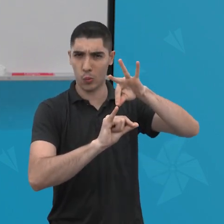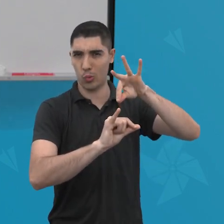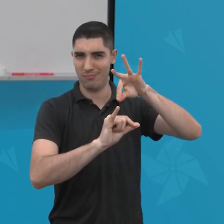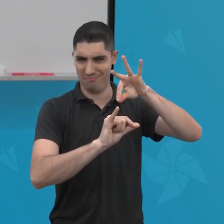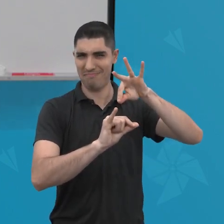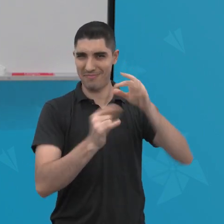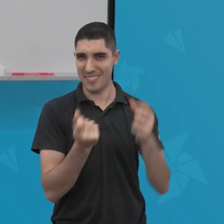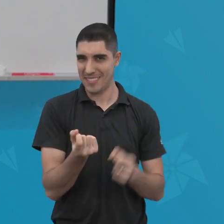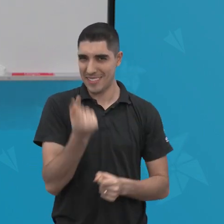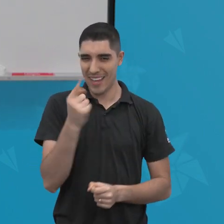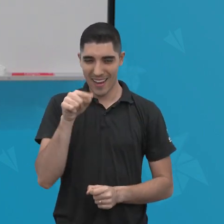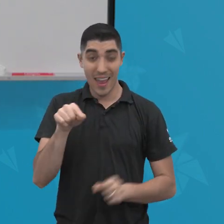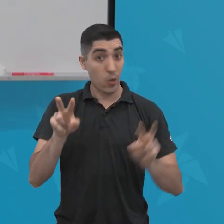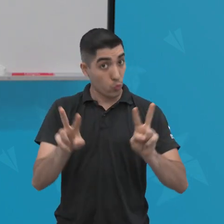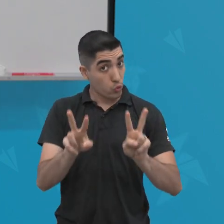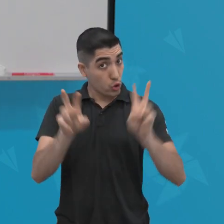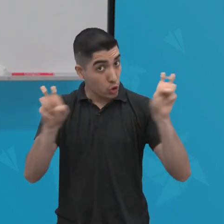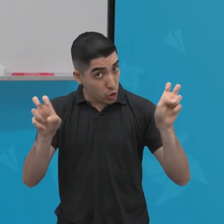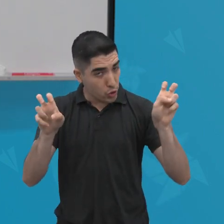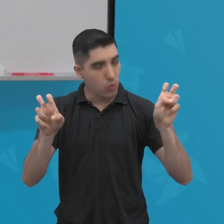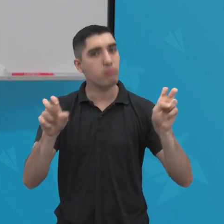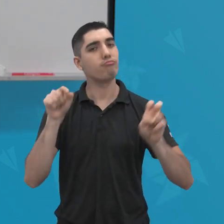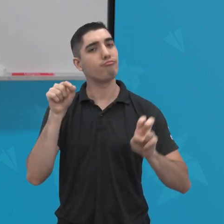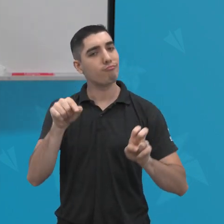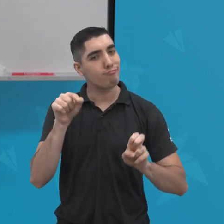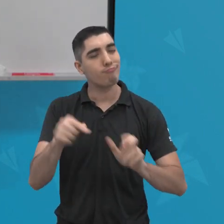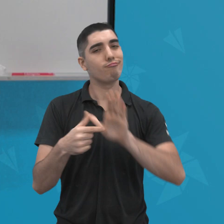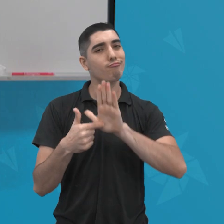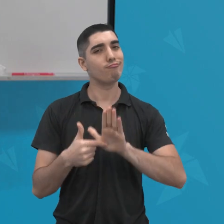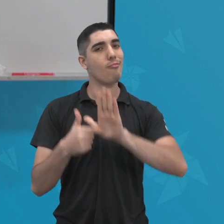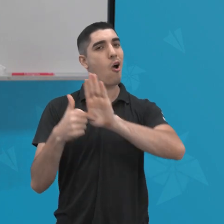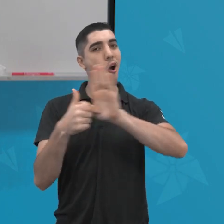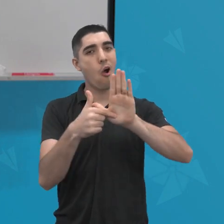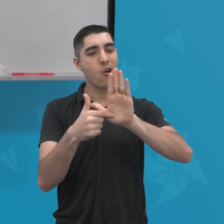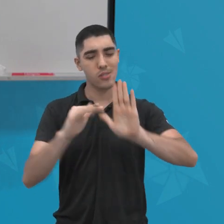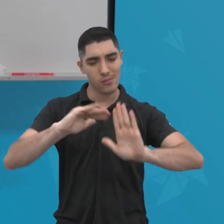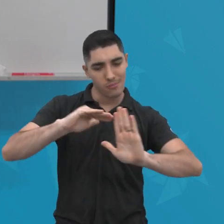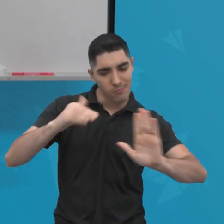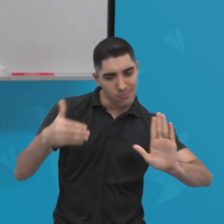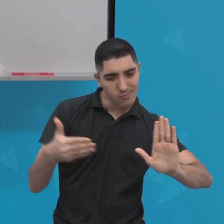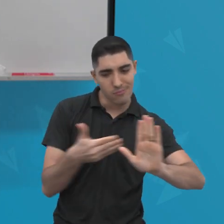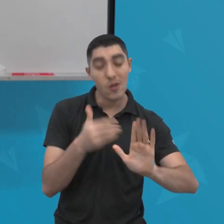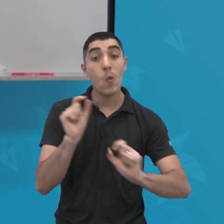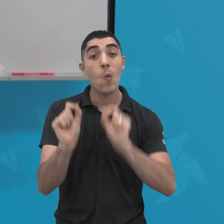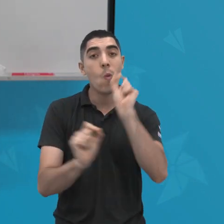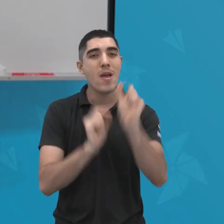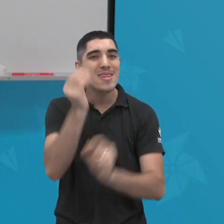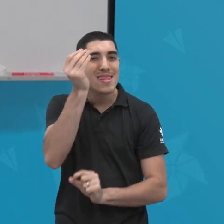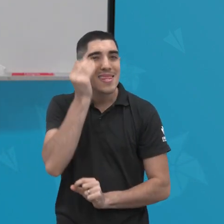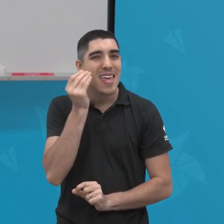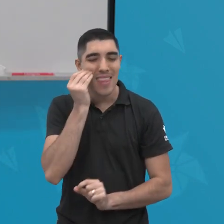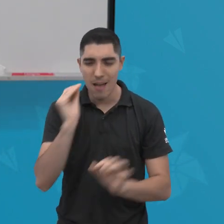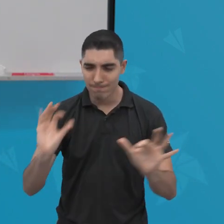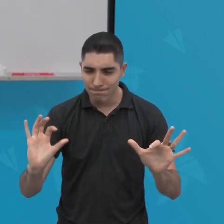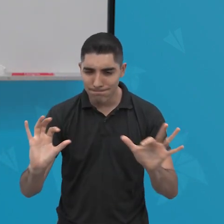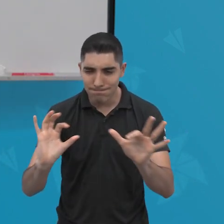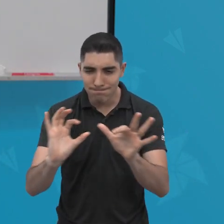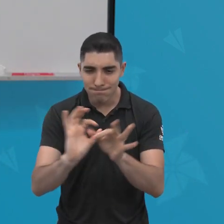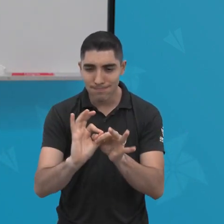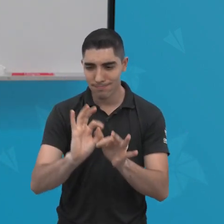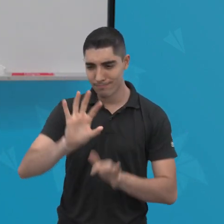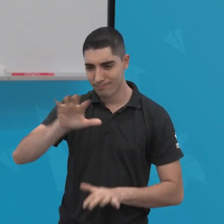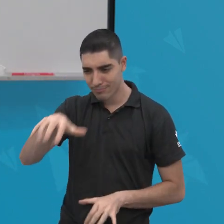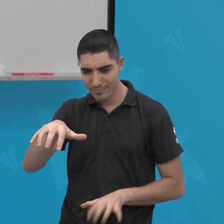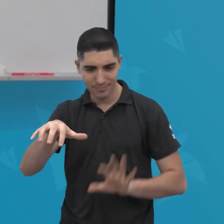se vocês perceberem, o título do livro, ele, no fundo, tenta fazer uma conexão